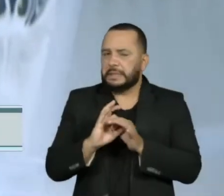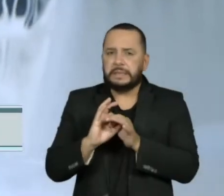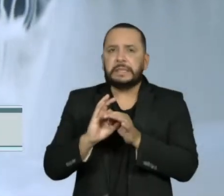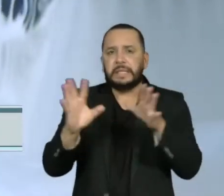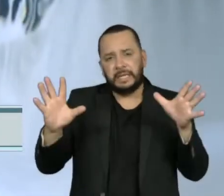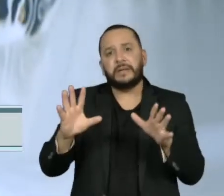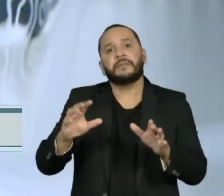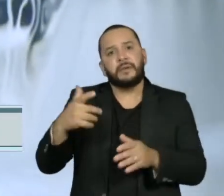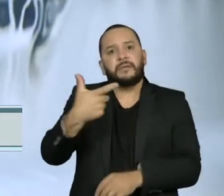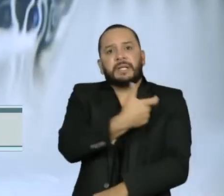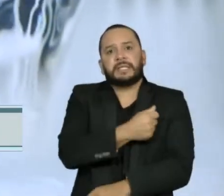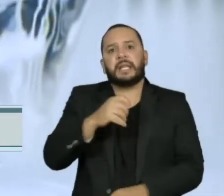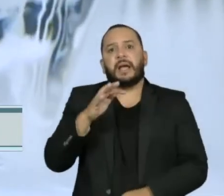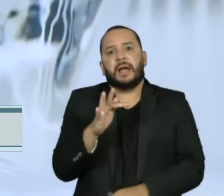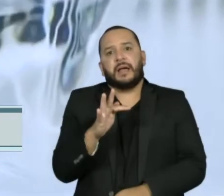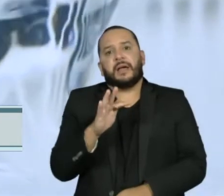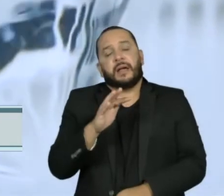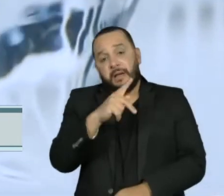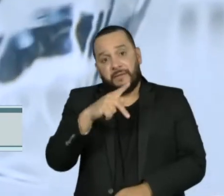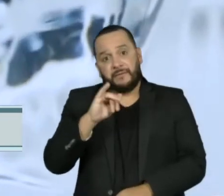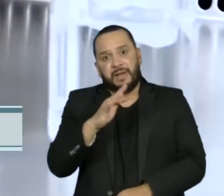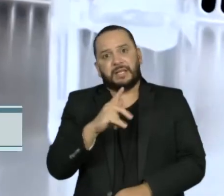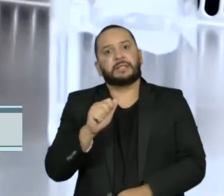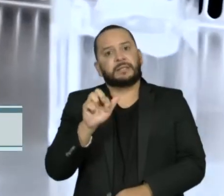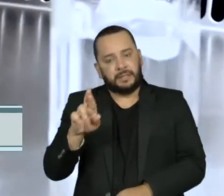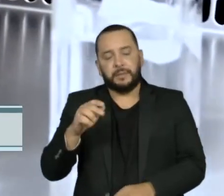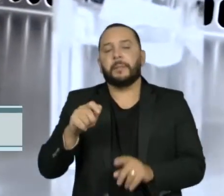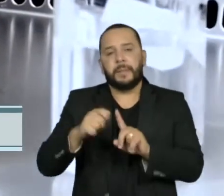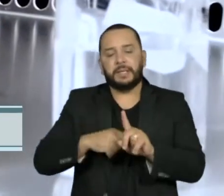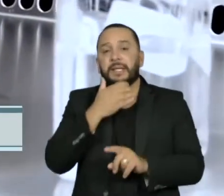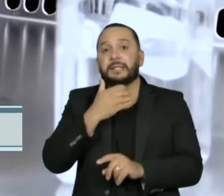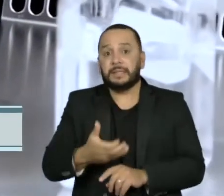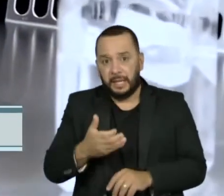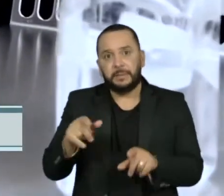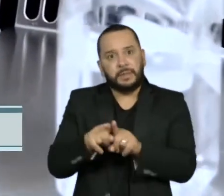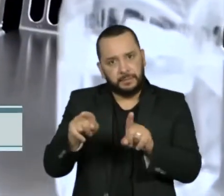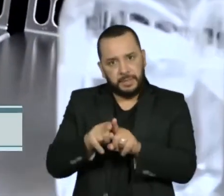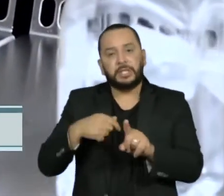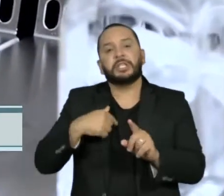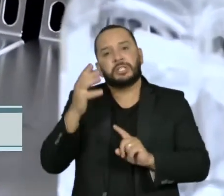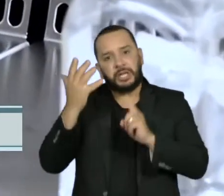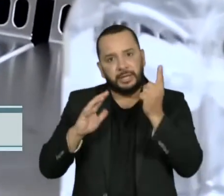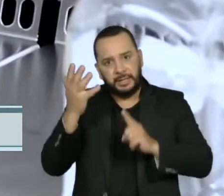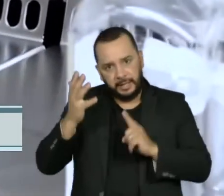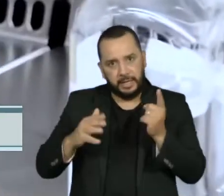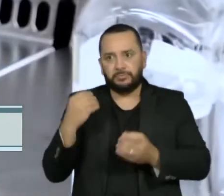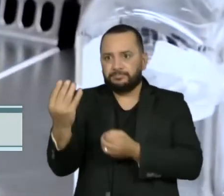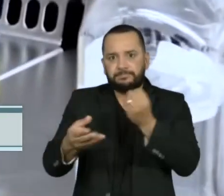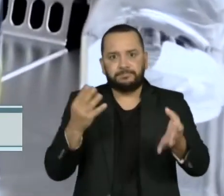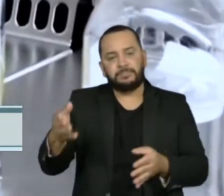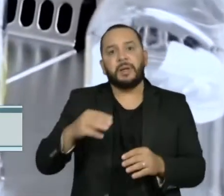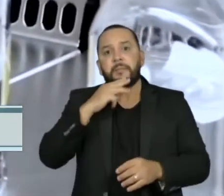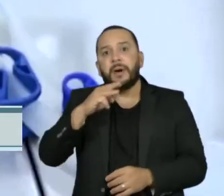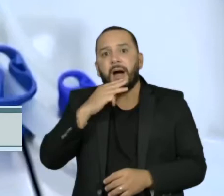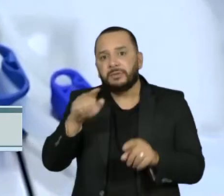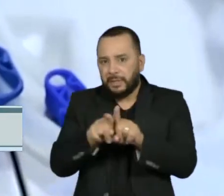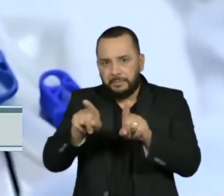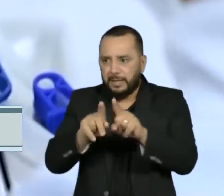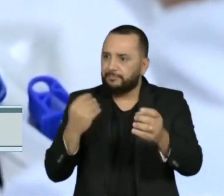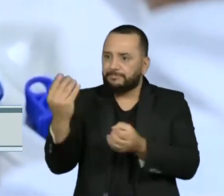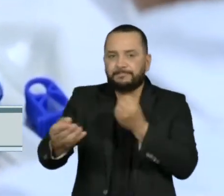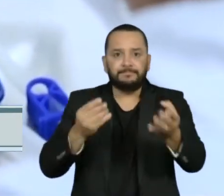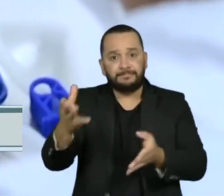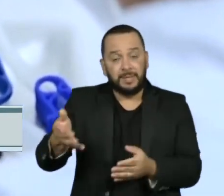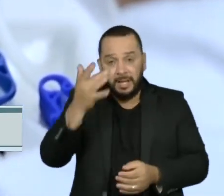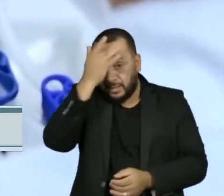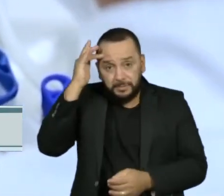em dezembro, 30 milhões em janeiro e mais 35 milhões em fevereiro e março. Os destinatários precisarão de